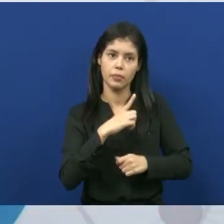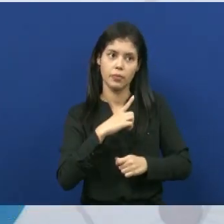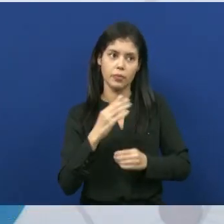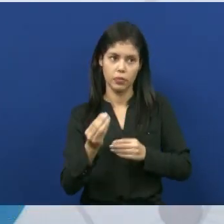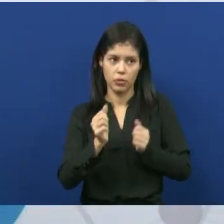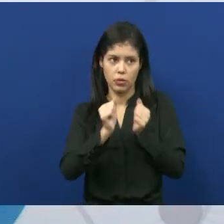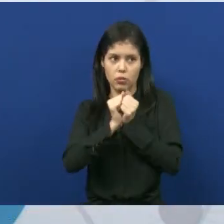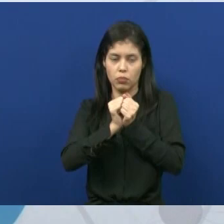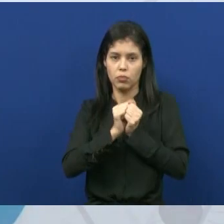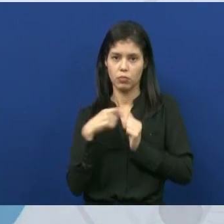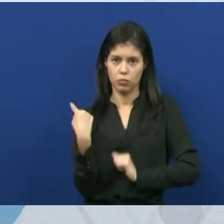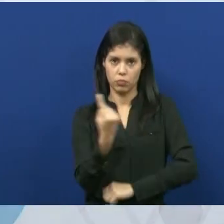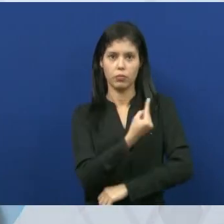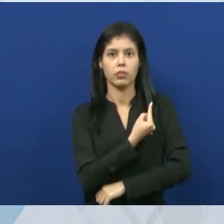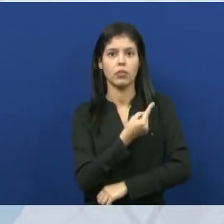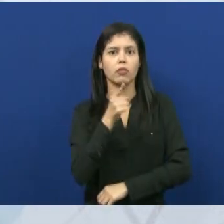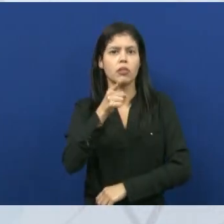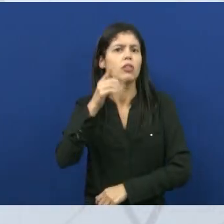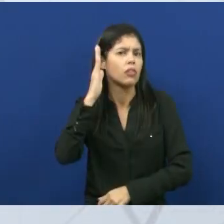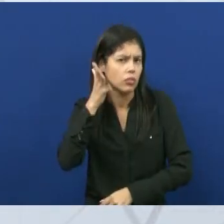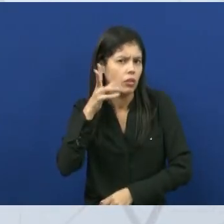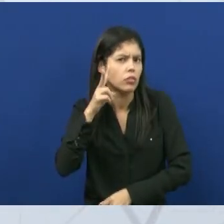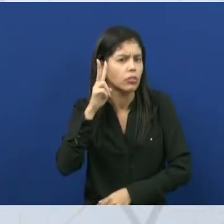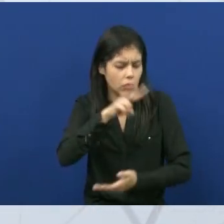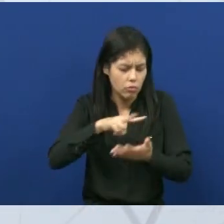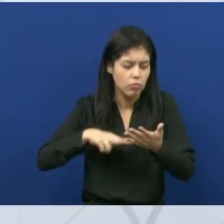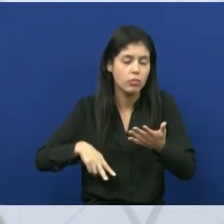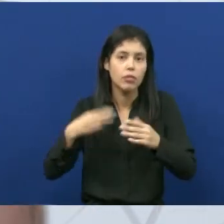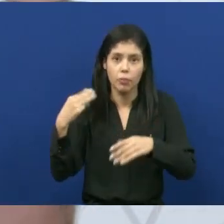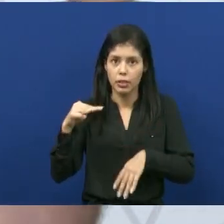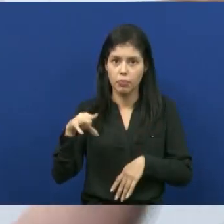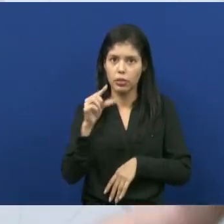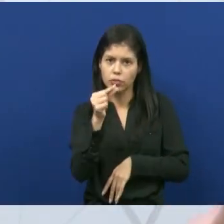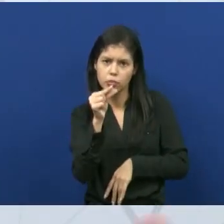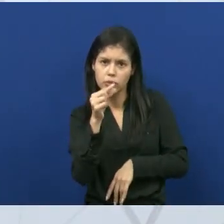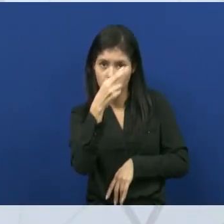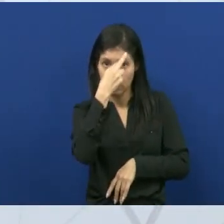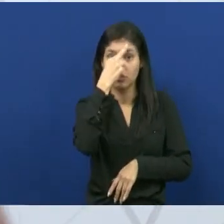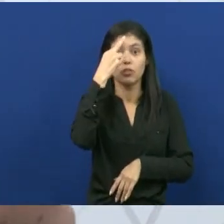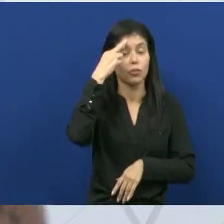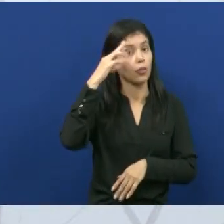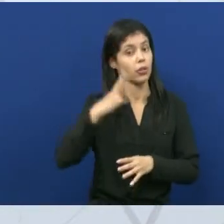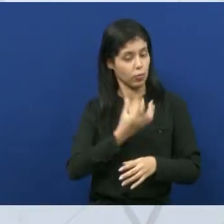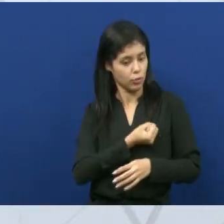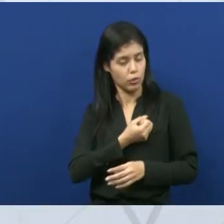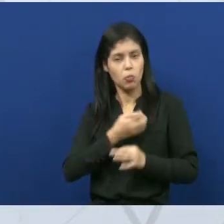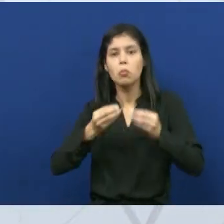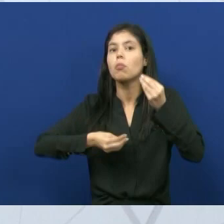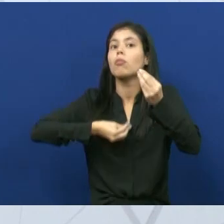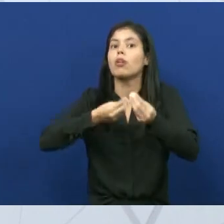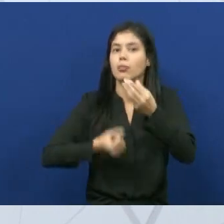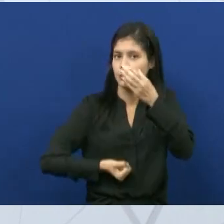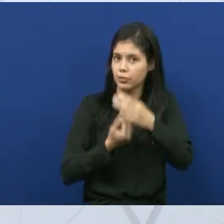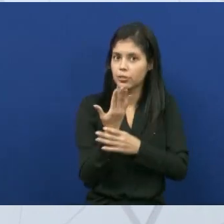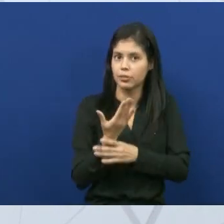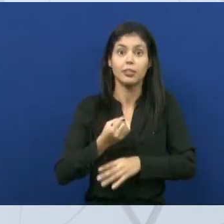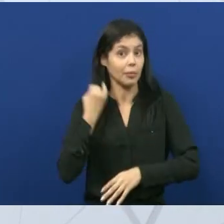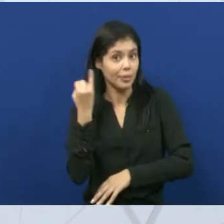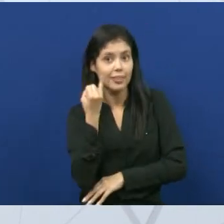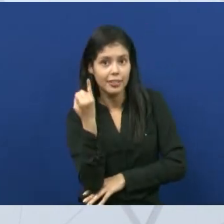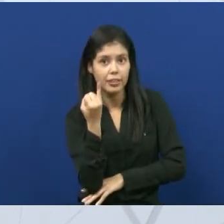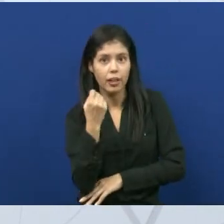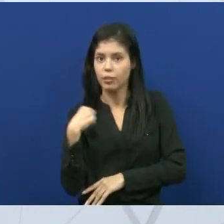de nós você sabia disso eu tinha lido um pouco sobre matemática sobre a história dos números como surgiu na